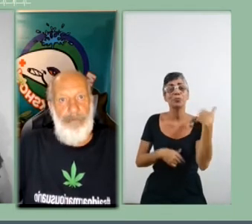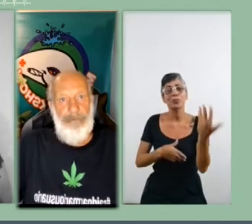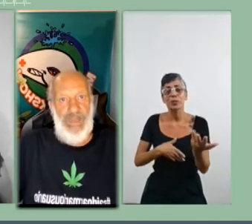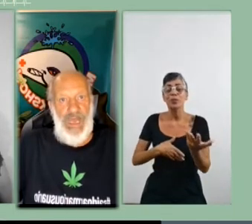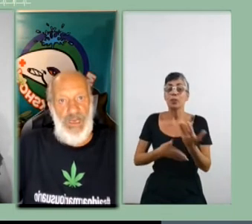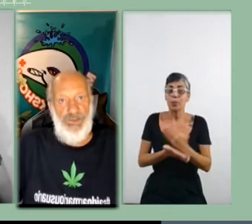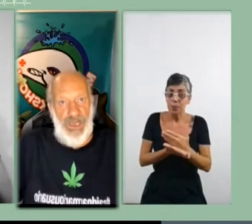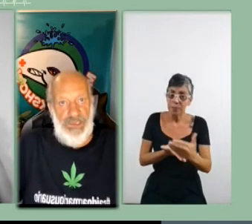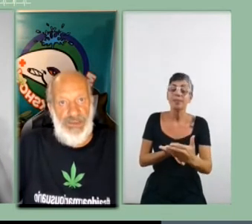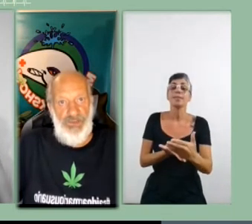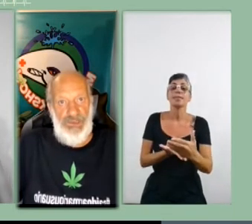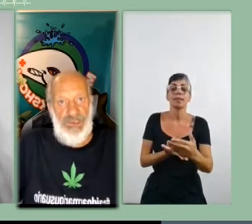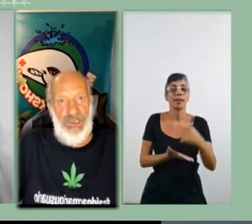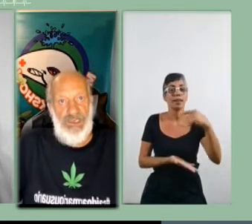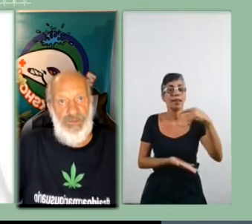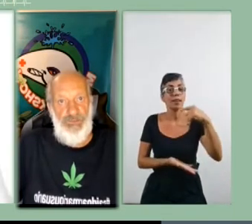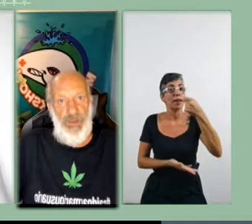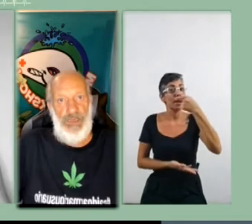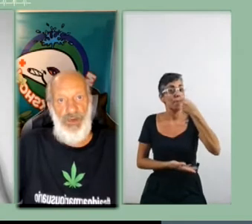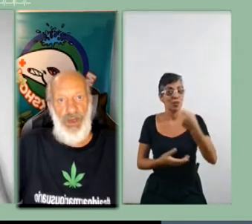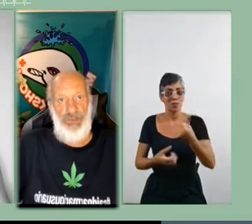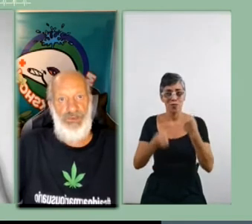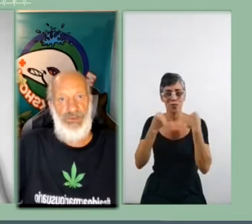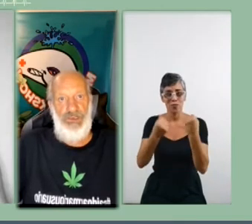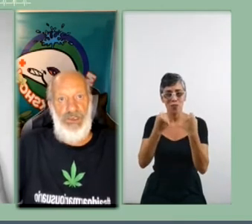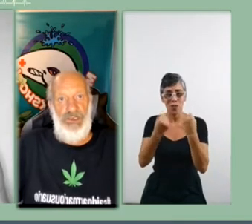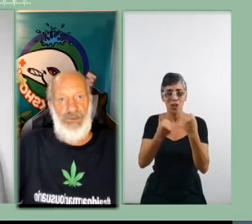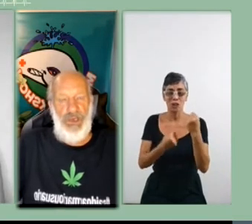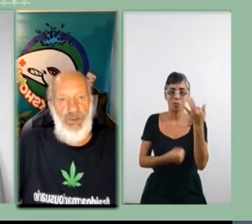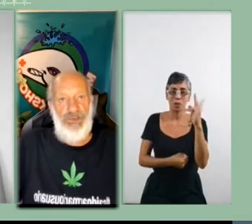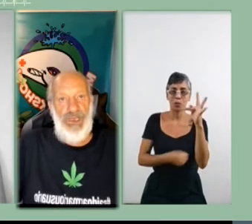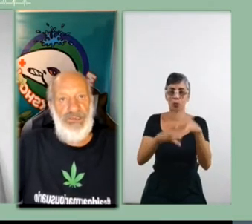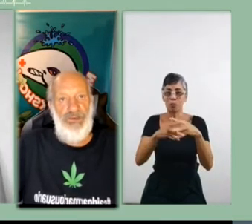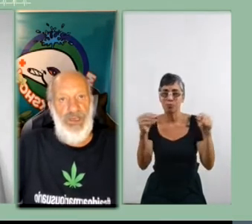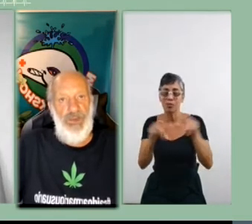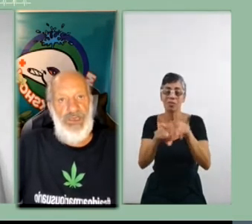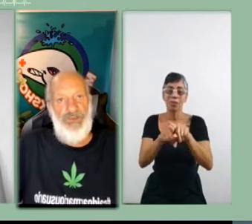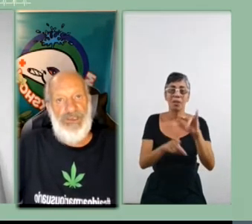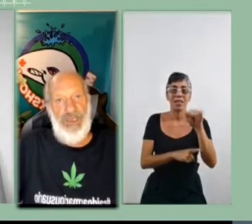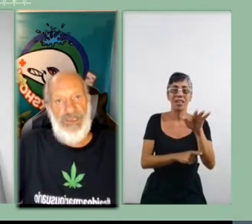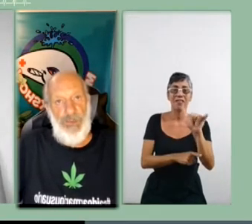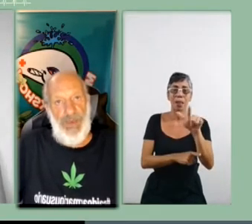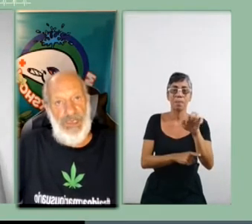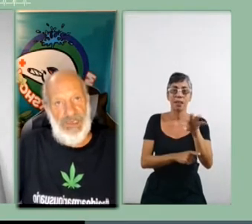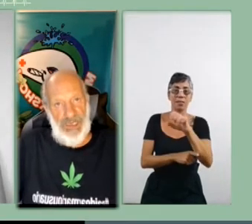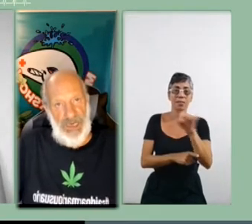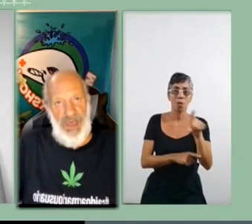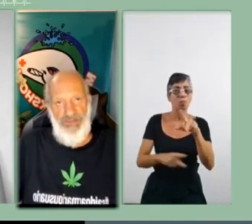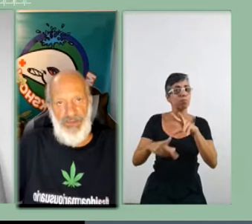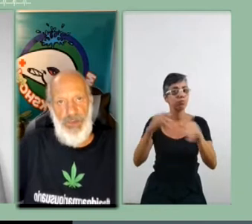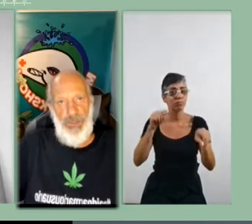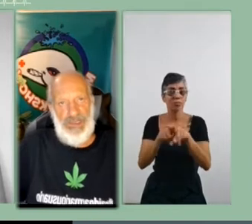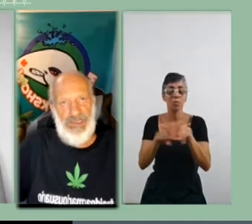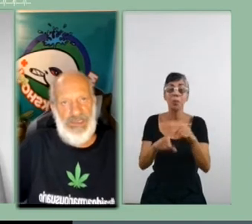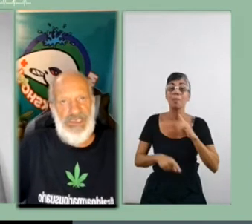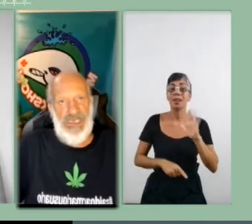tomar analgésicos e anti-inflamatórios. Só que acontece que eu tenho uma deficiência hepática grave, eu